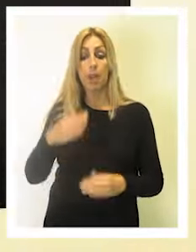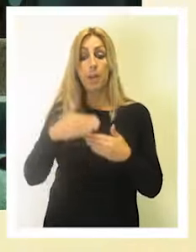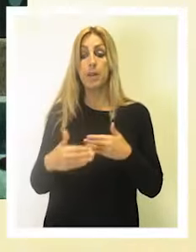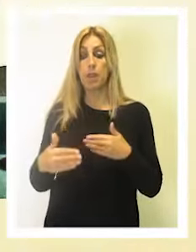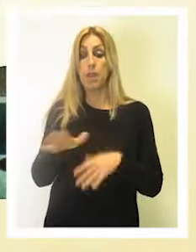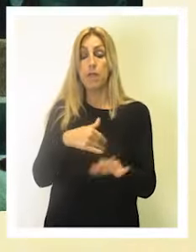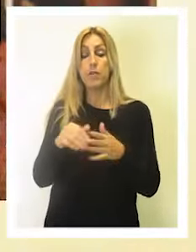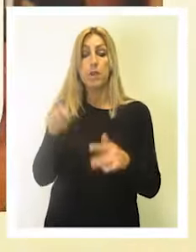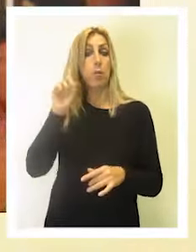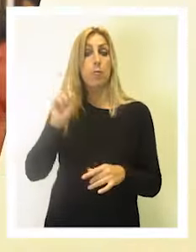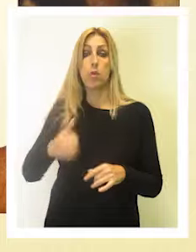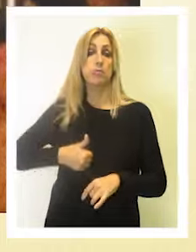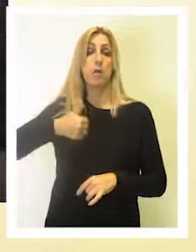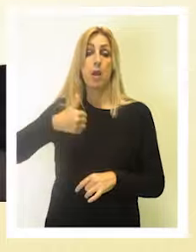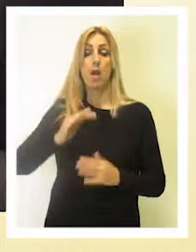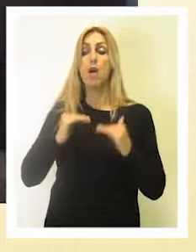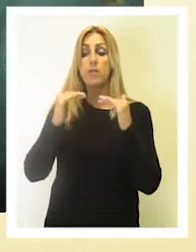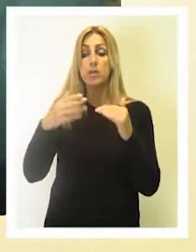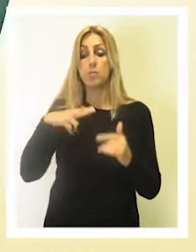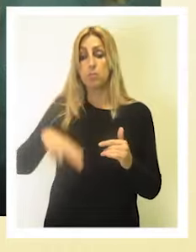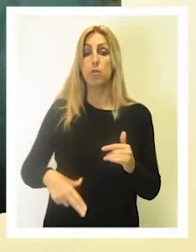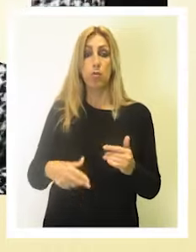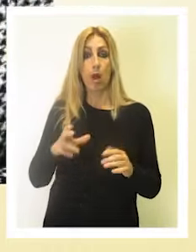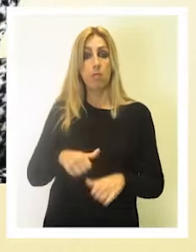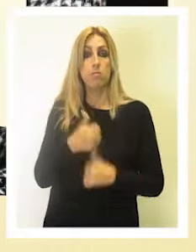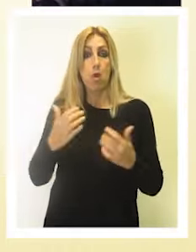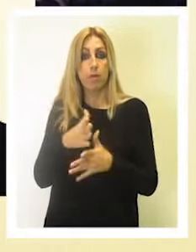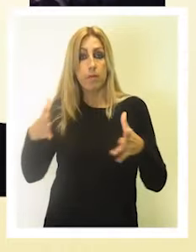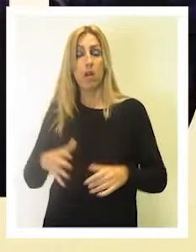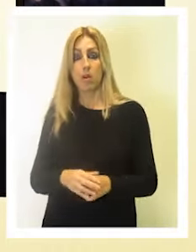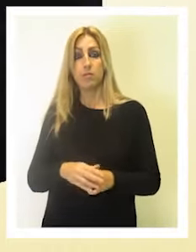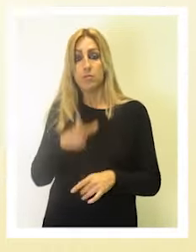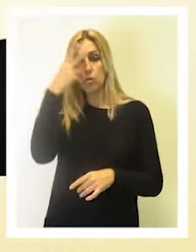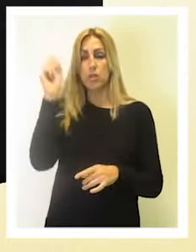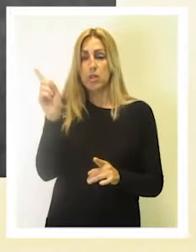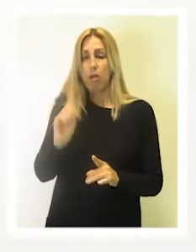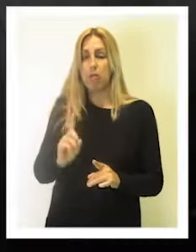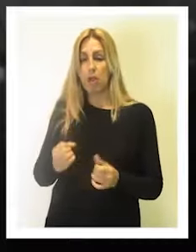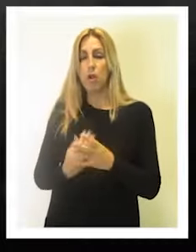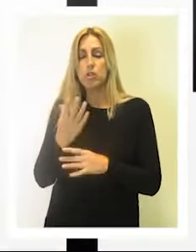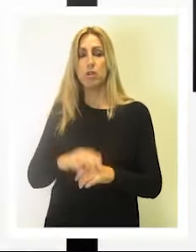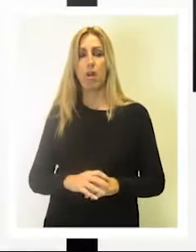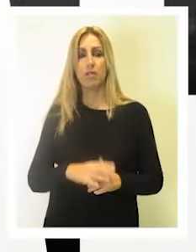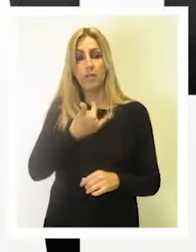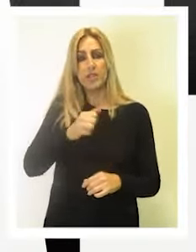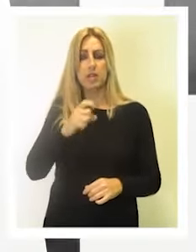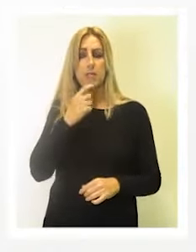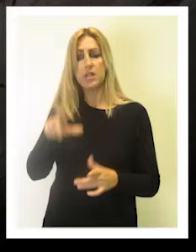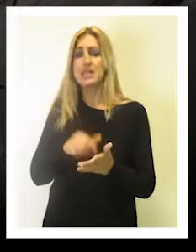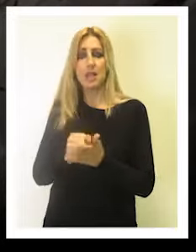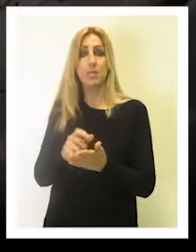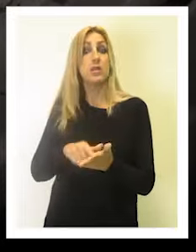A partir daí, fizemos o mais importante. Avançámos por um país melhor, sem nunca esquecermos o dia original. 25 de Abril,